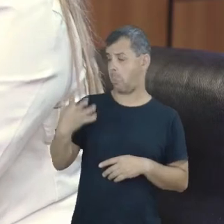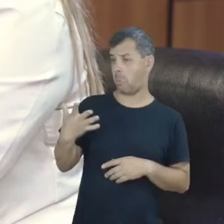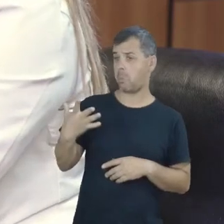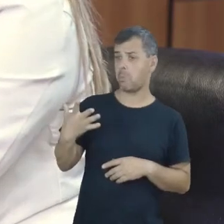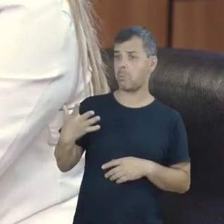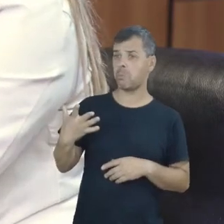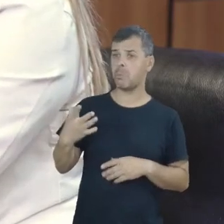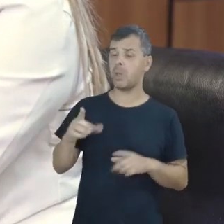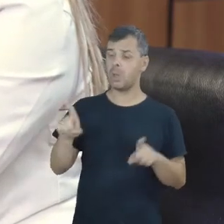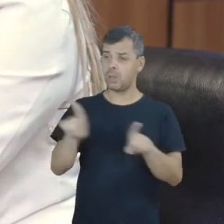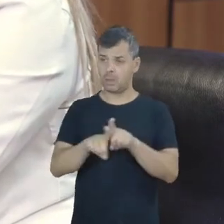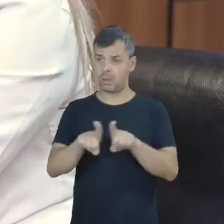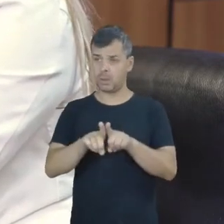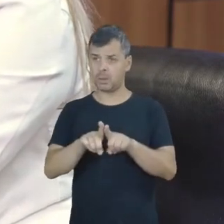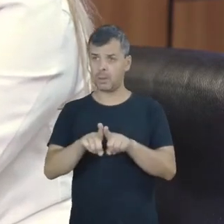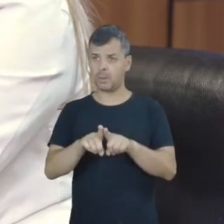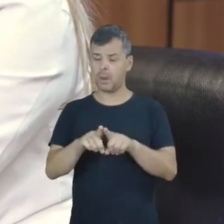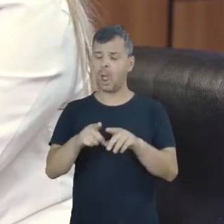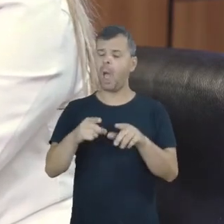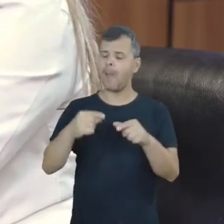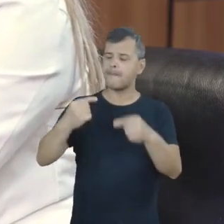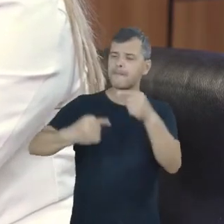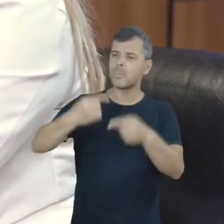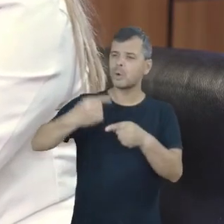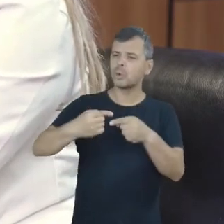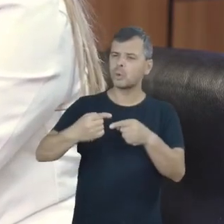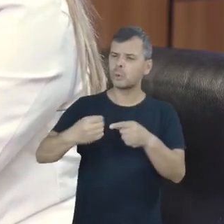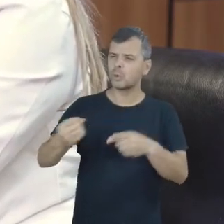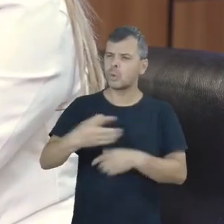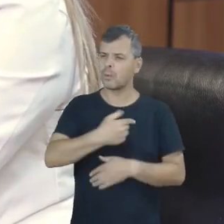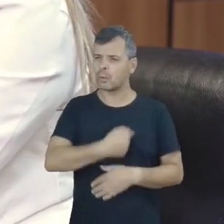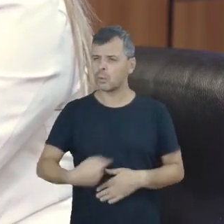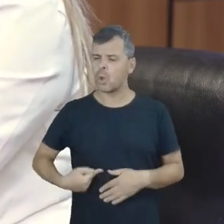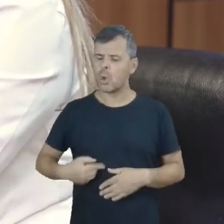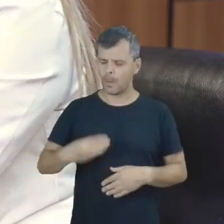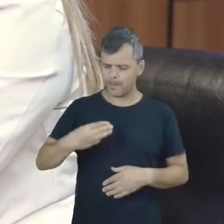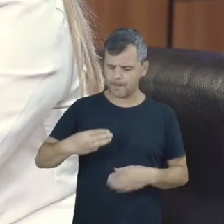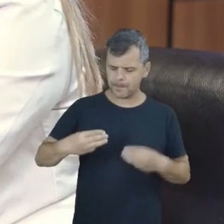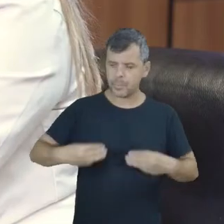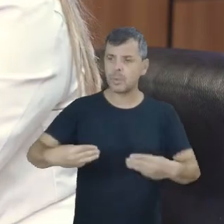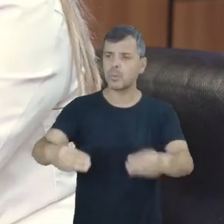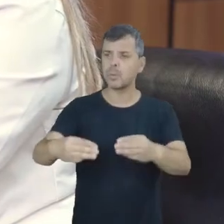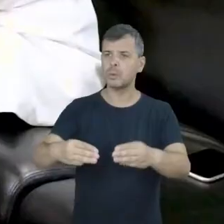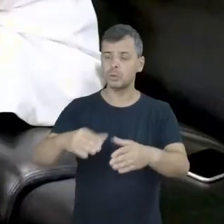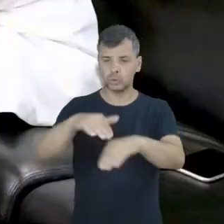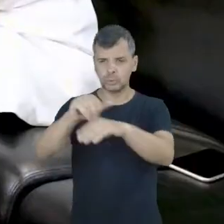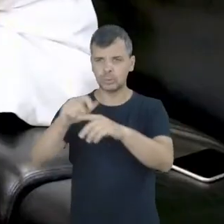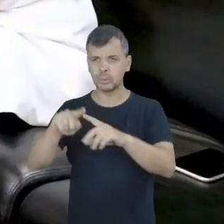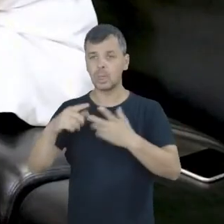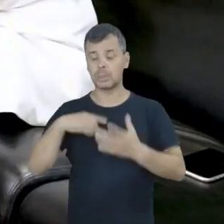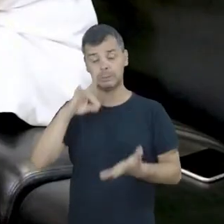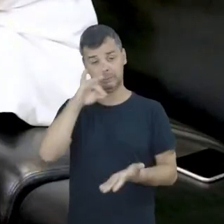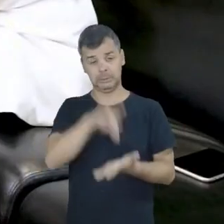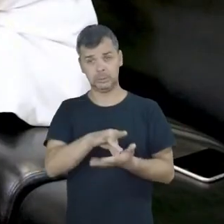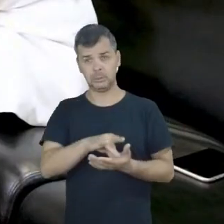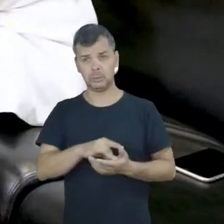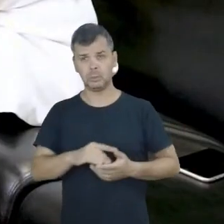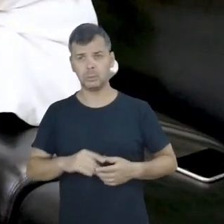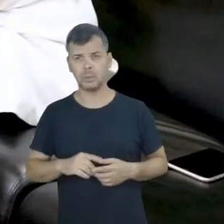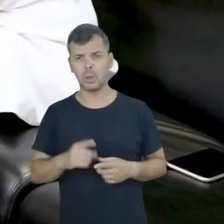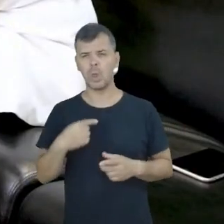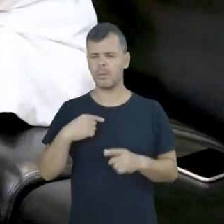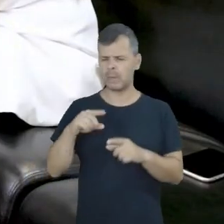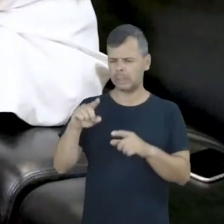positivo. Também é atribuído a essa política nova do governo, do Ministério do Trabalho, já vem colhendo frutos? Com certeza, você tem